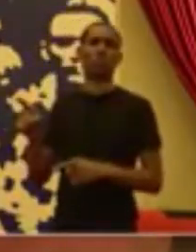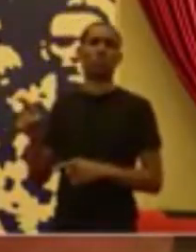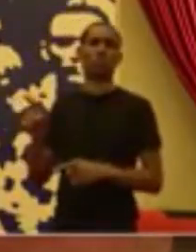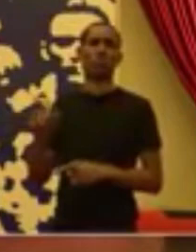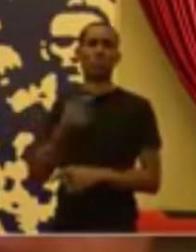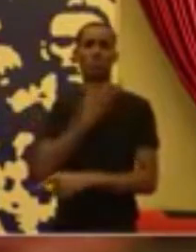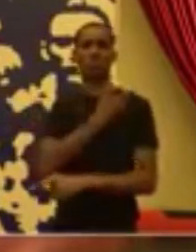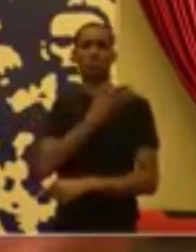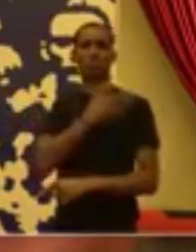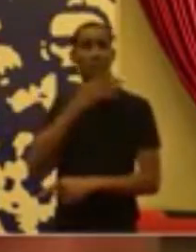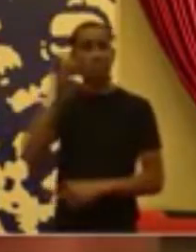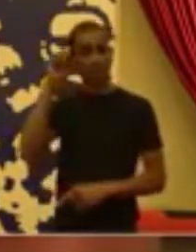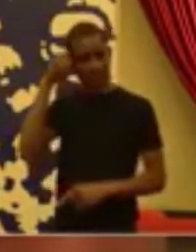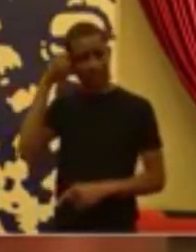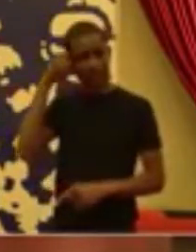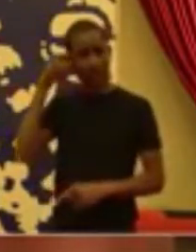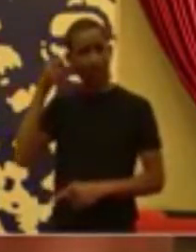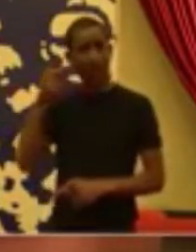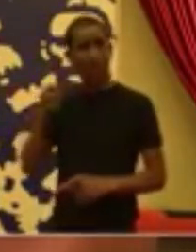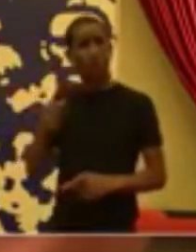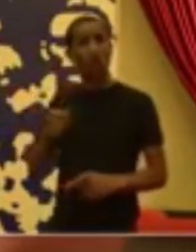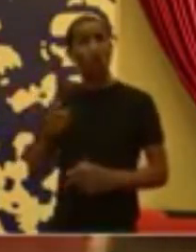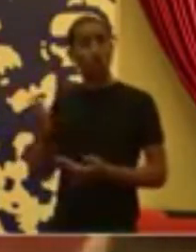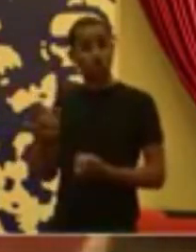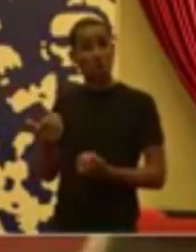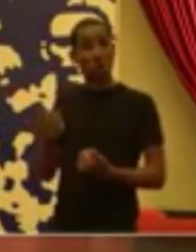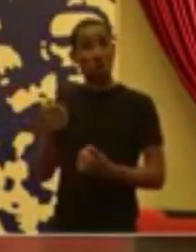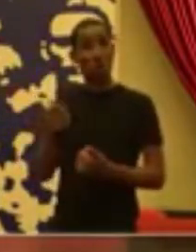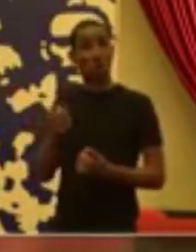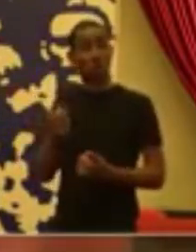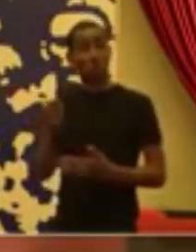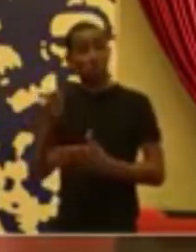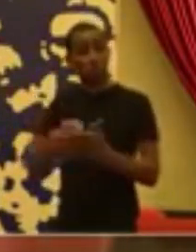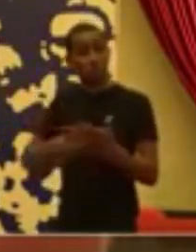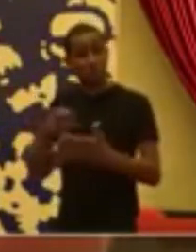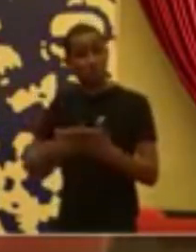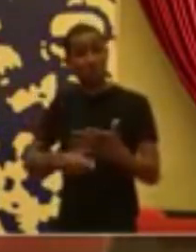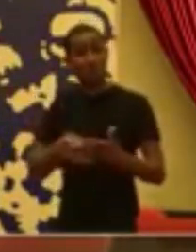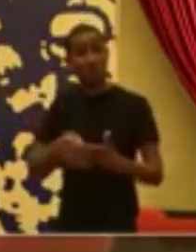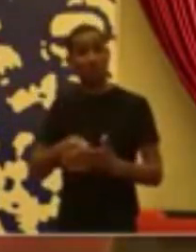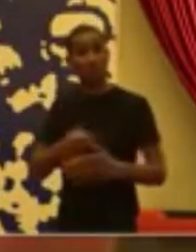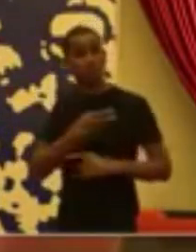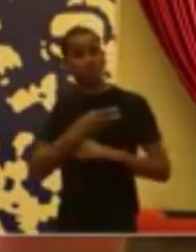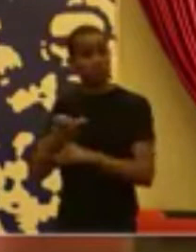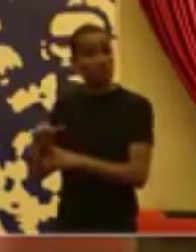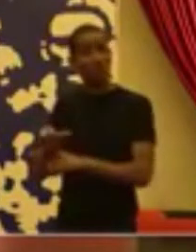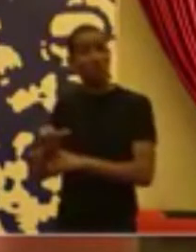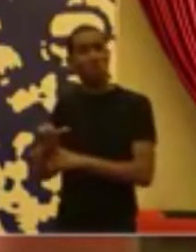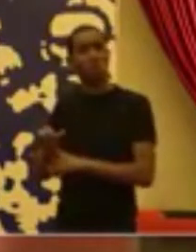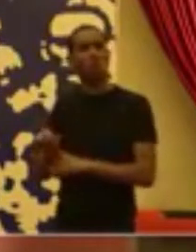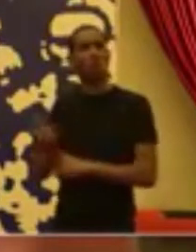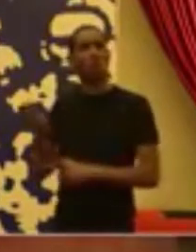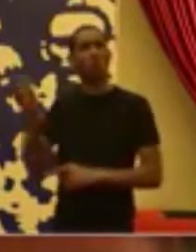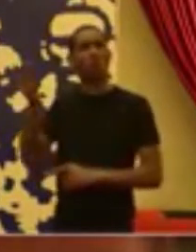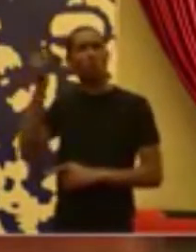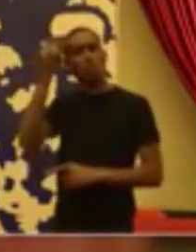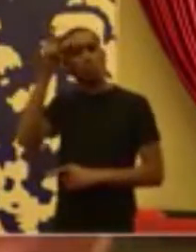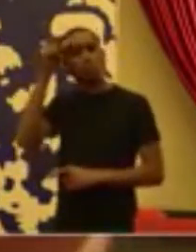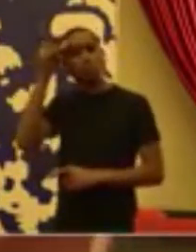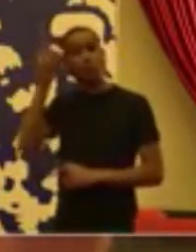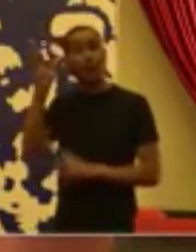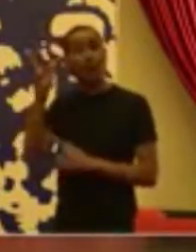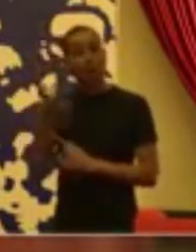Uma luta dos jovens, muito permeada pela atividade de cultura e arte. Uma luta